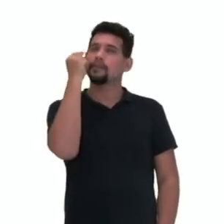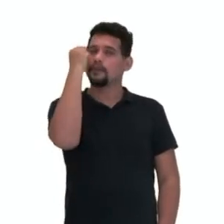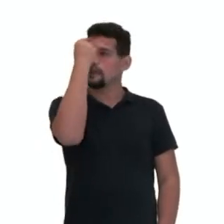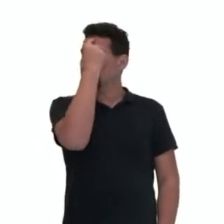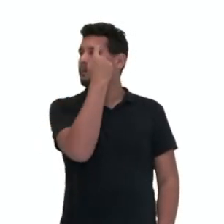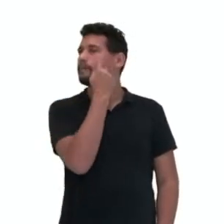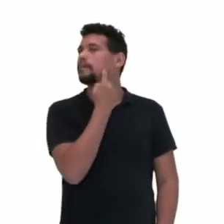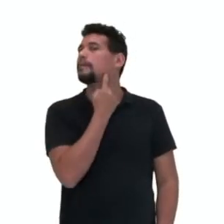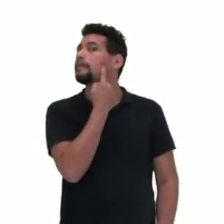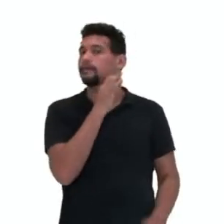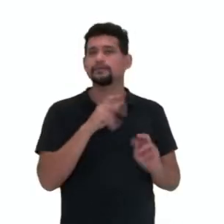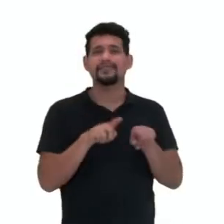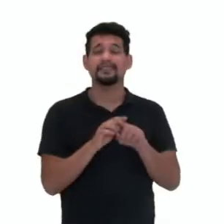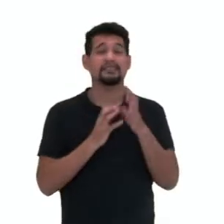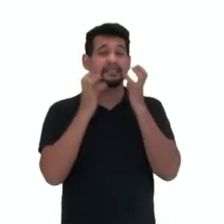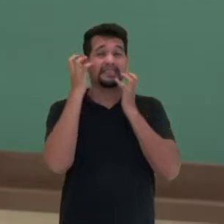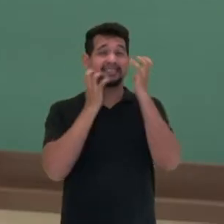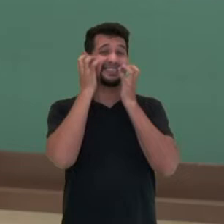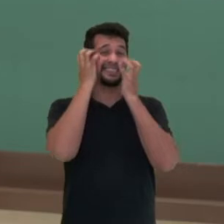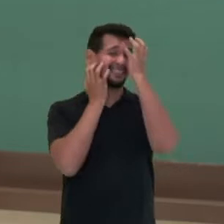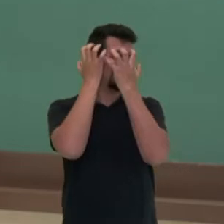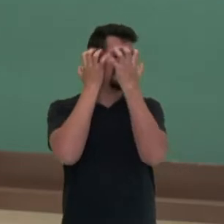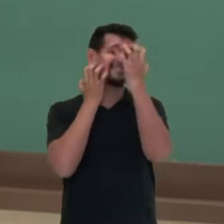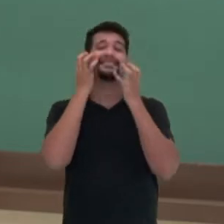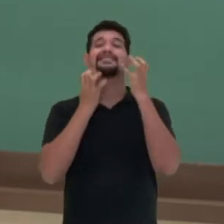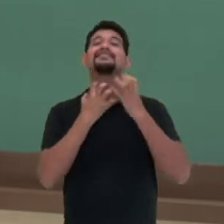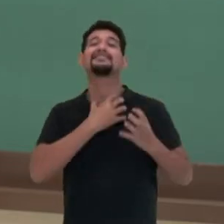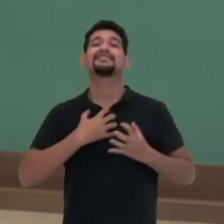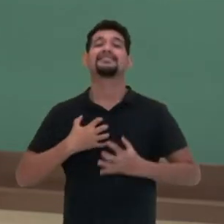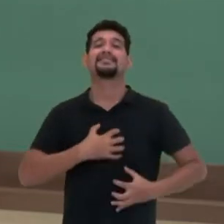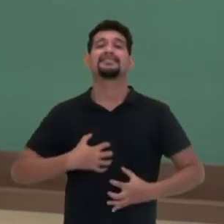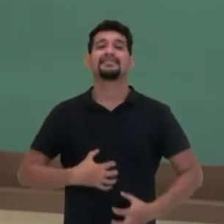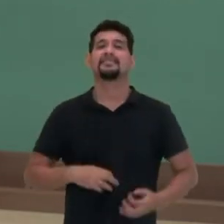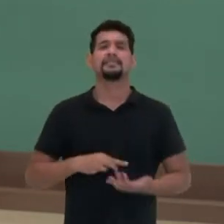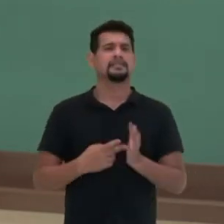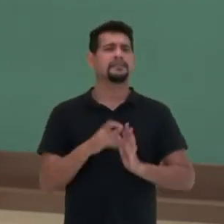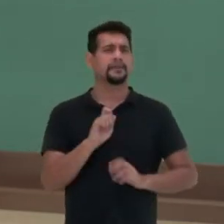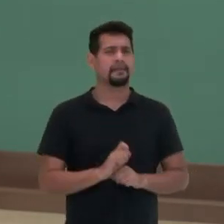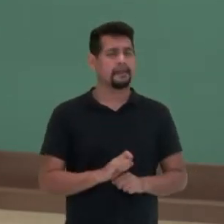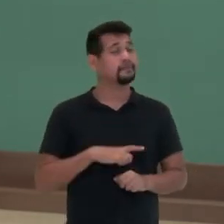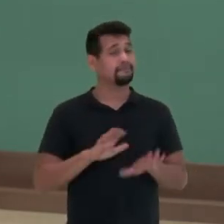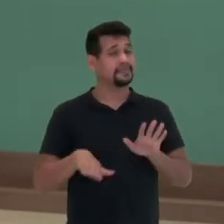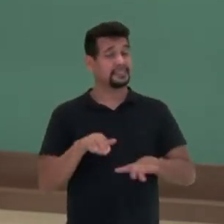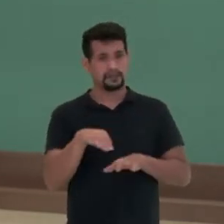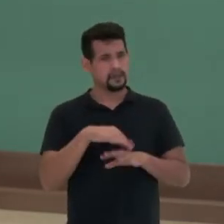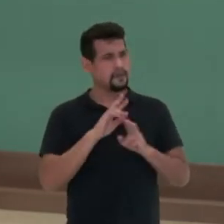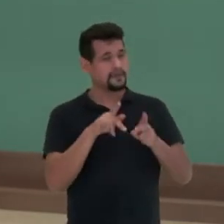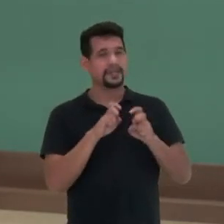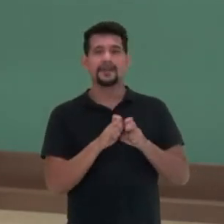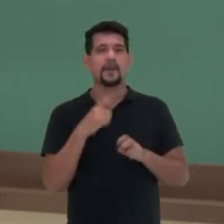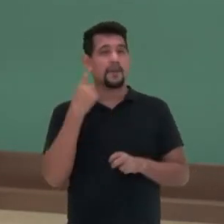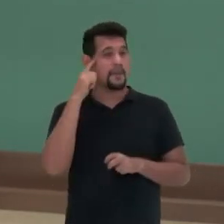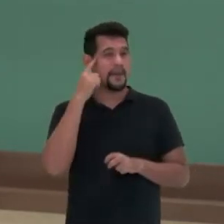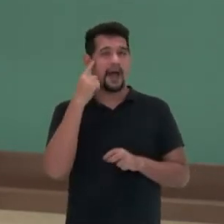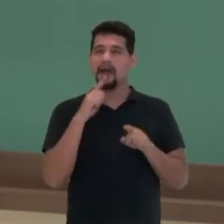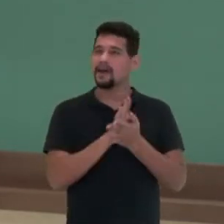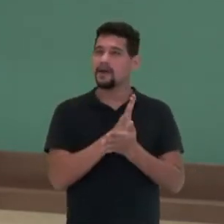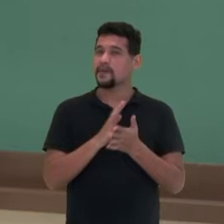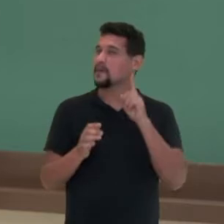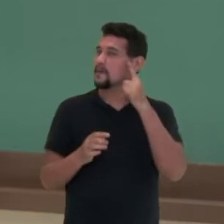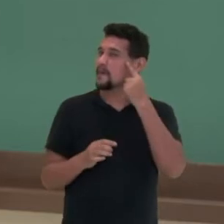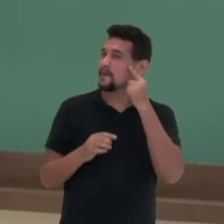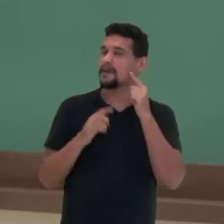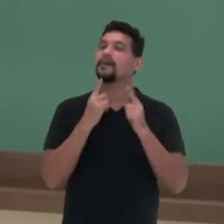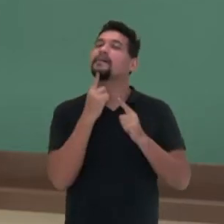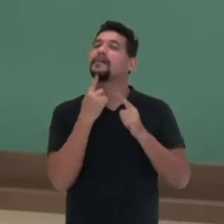feridinhas vermelhas, né? Vai coçar bastante. E a catapora é aquela que provavelmente você deve ter uma marquinha de catapora.